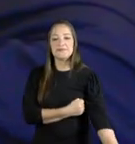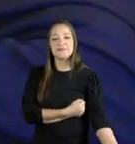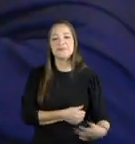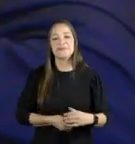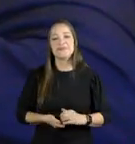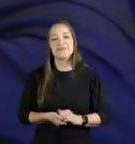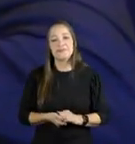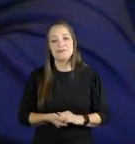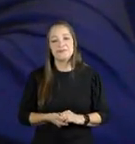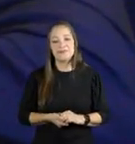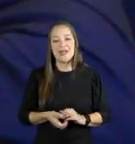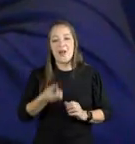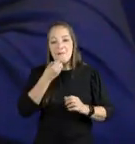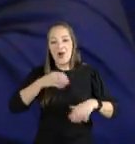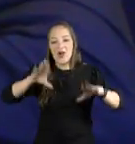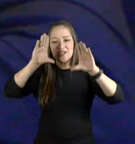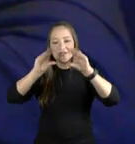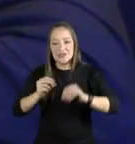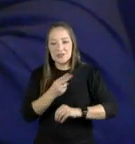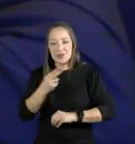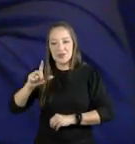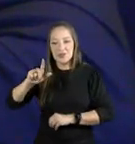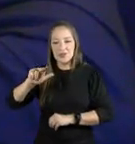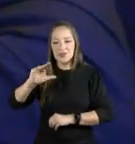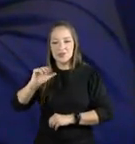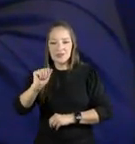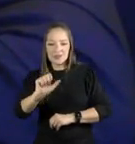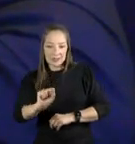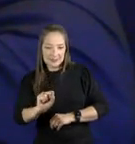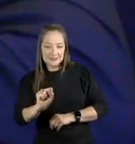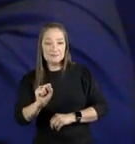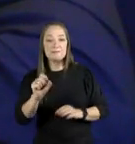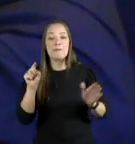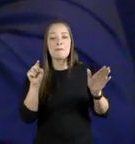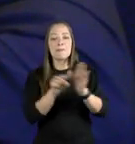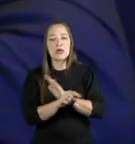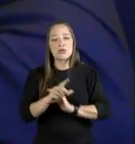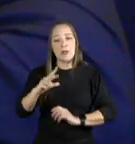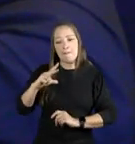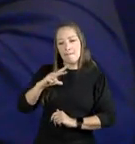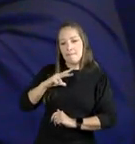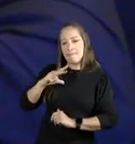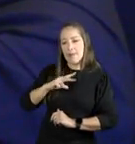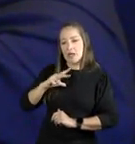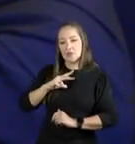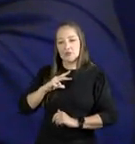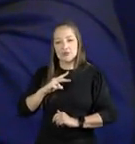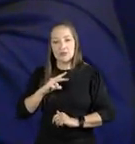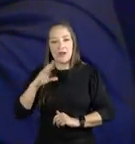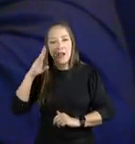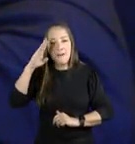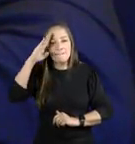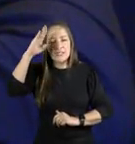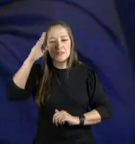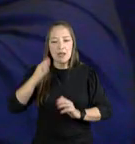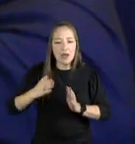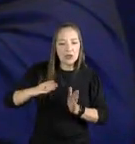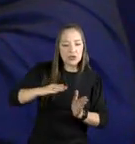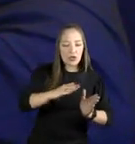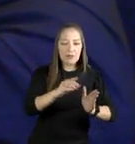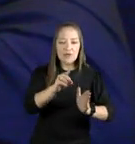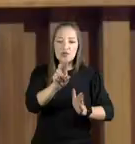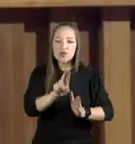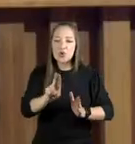Boa noite, sou o Lucas, engenheiro de energia. Tenho uma pergunta meio que pessoal. Quais são as principais ferramentas que você usa para o seu controle